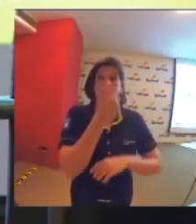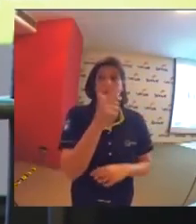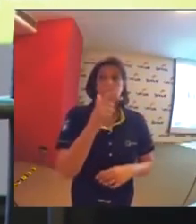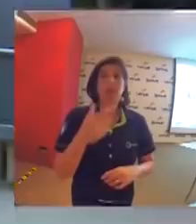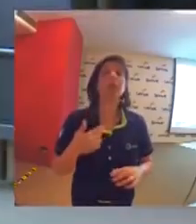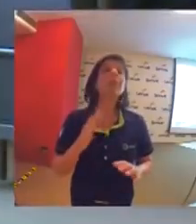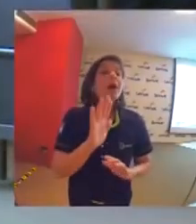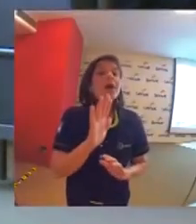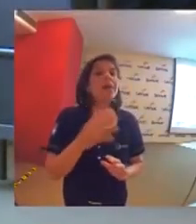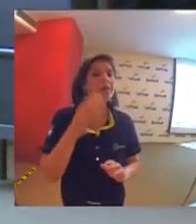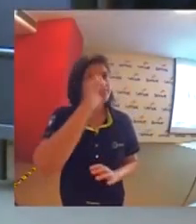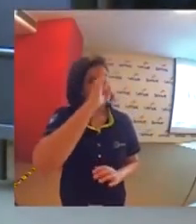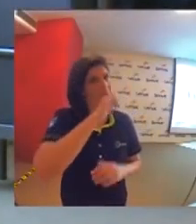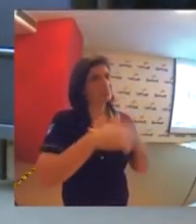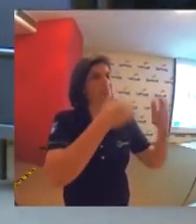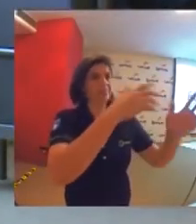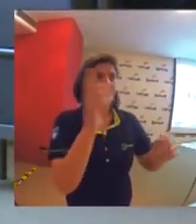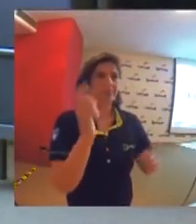Um dia,